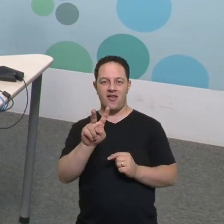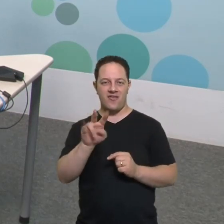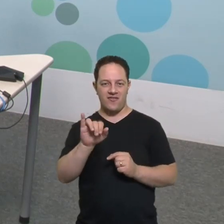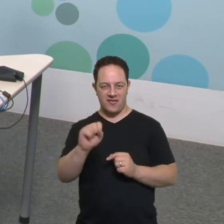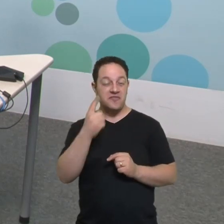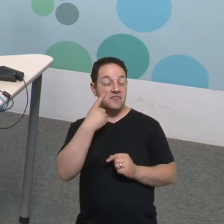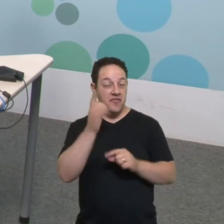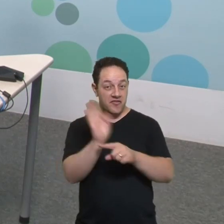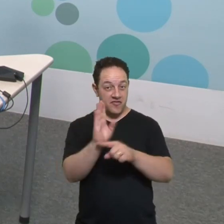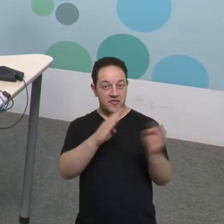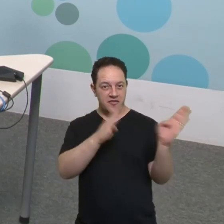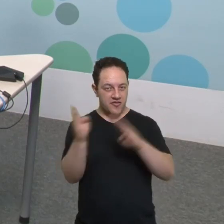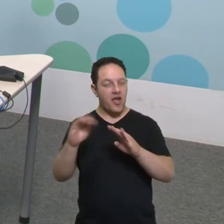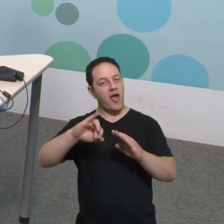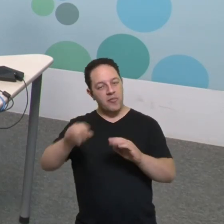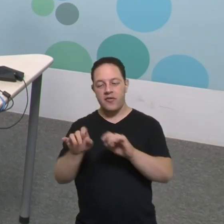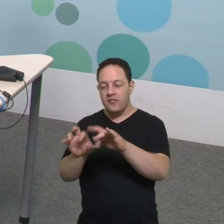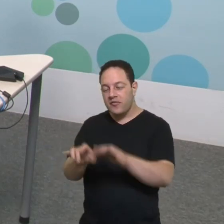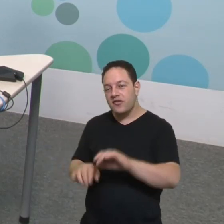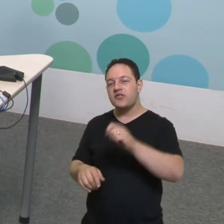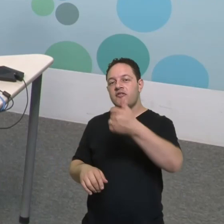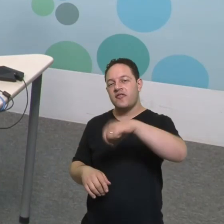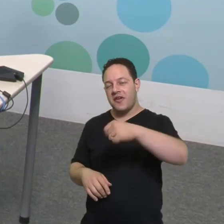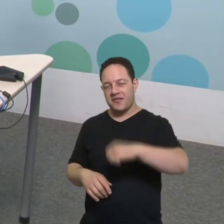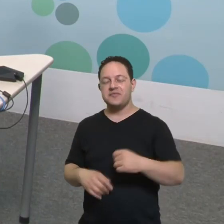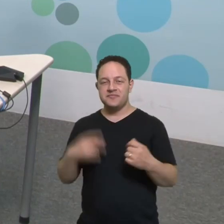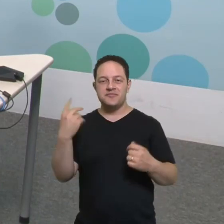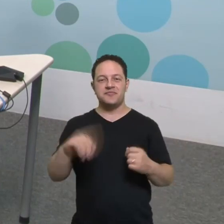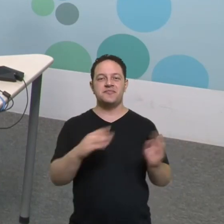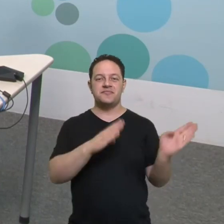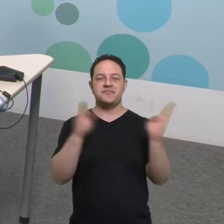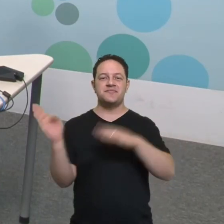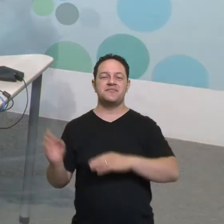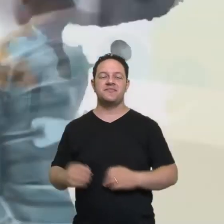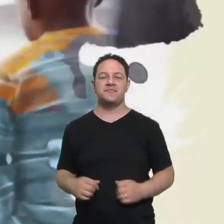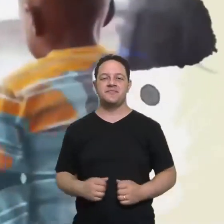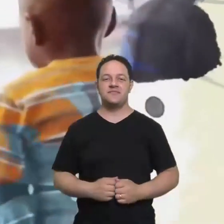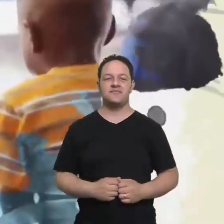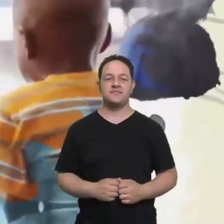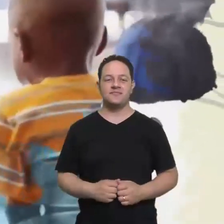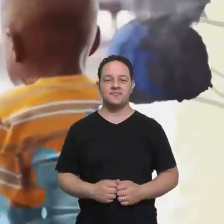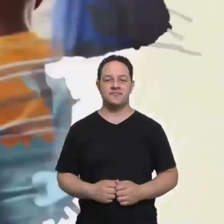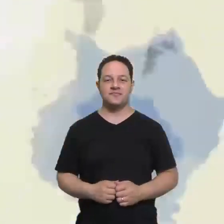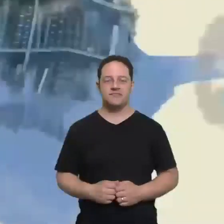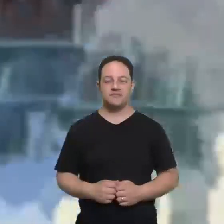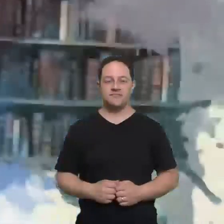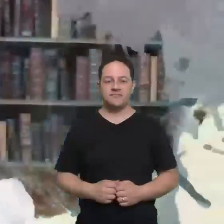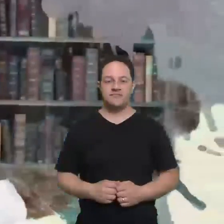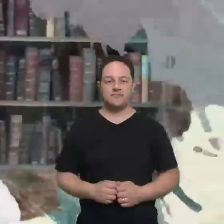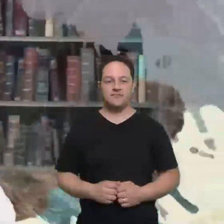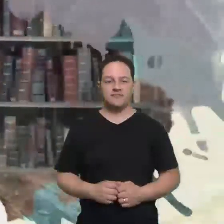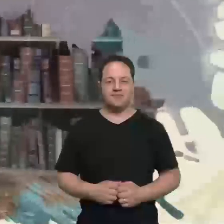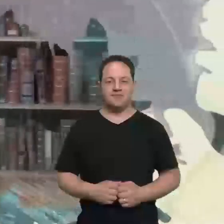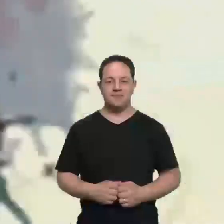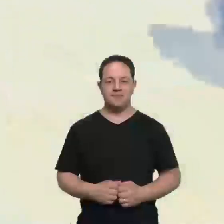então e vocês podem avaliando algum chat enquanto isso E aí